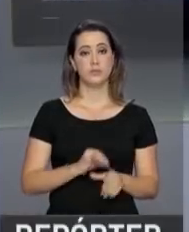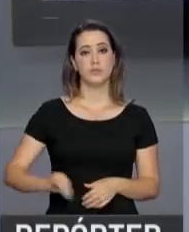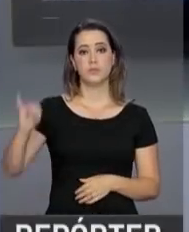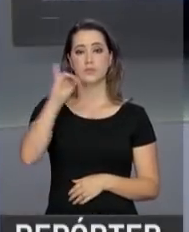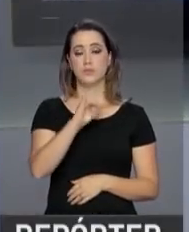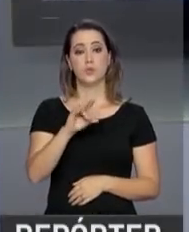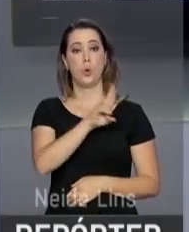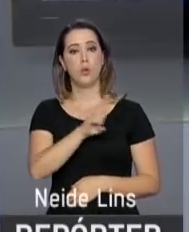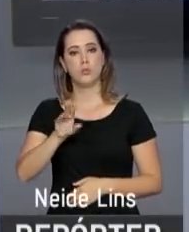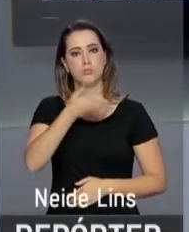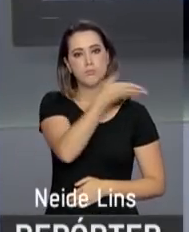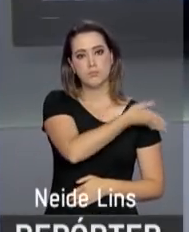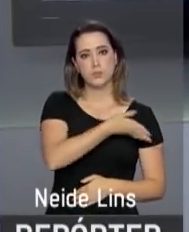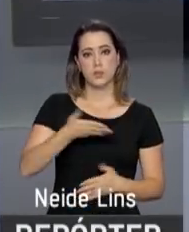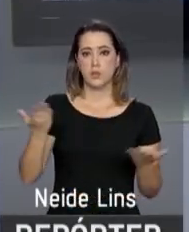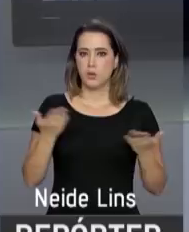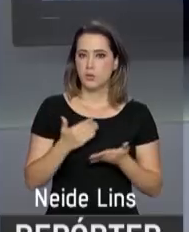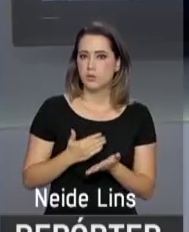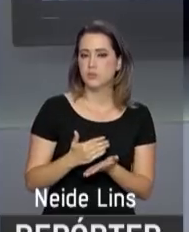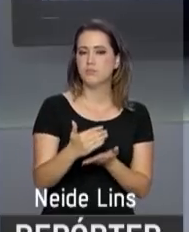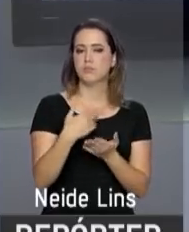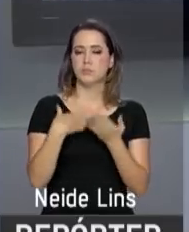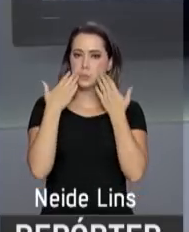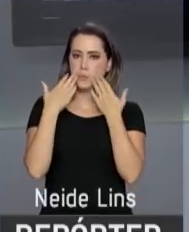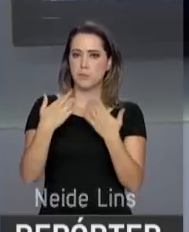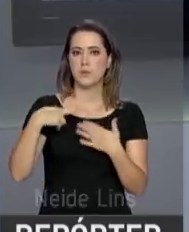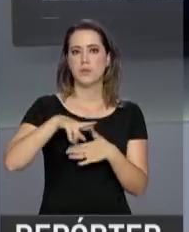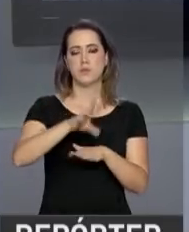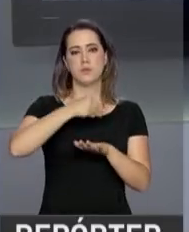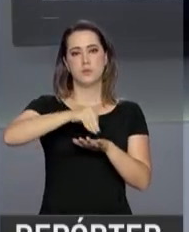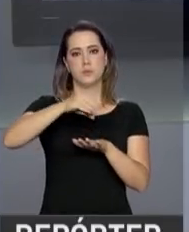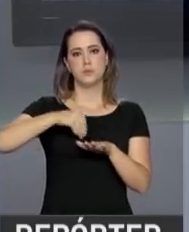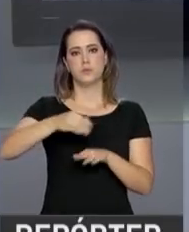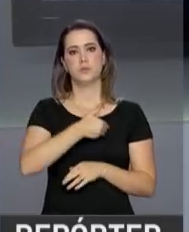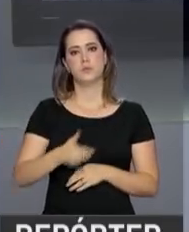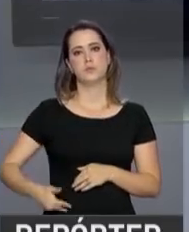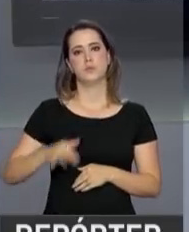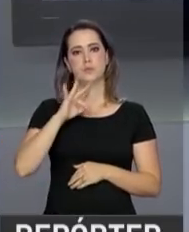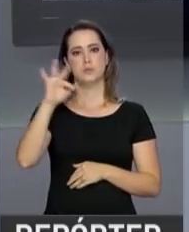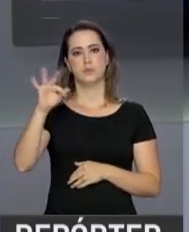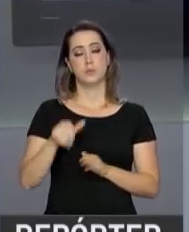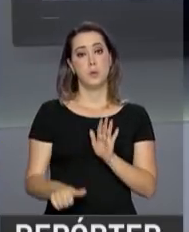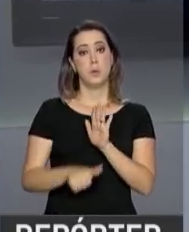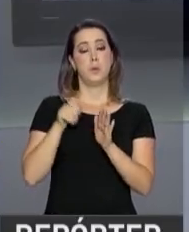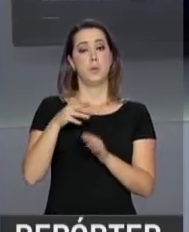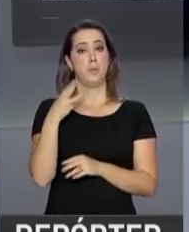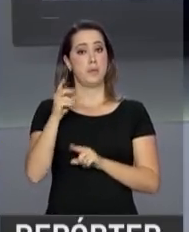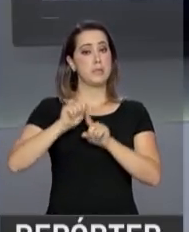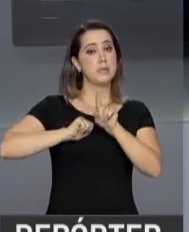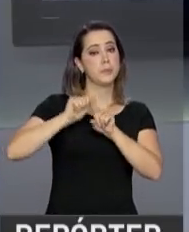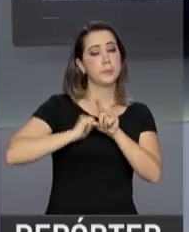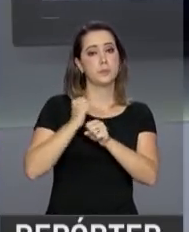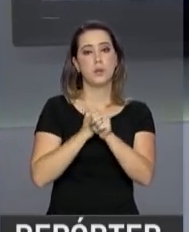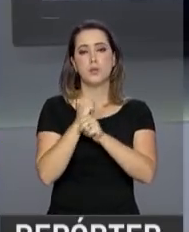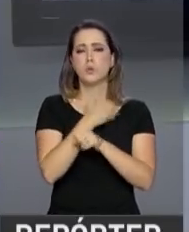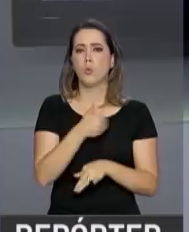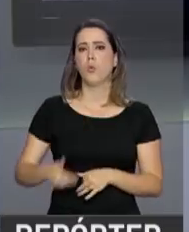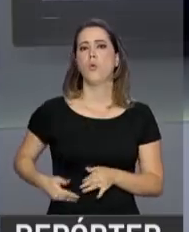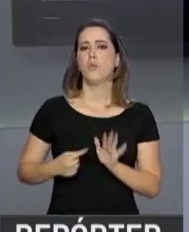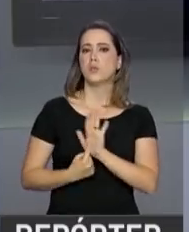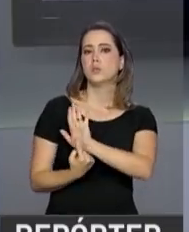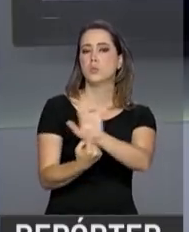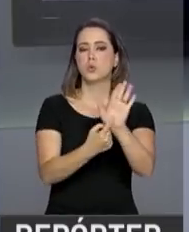Olá, eu sou Beatriz Albuquerque e sigo com você agora no Repórter NBR e as notícias do governo federal. No primeiro trimestre deste ano, o governo